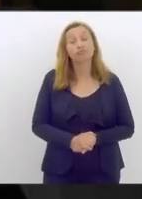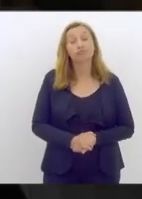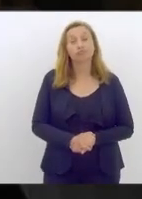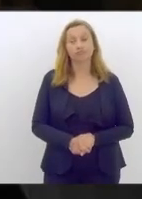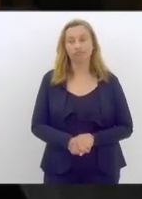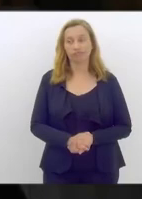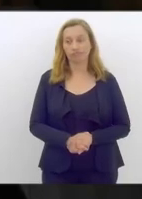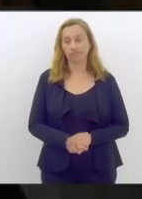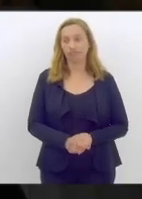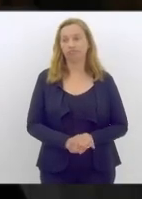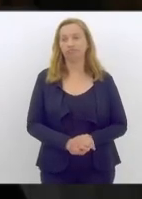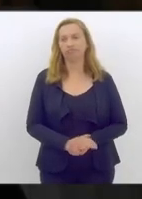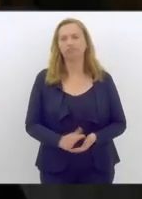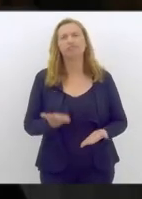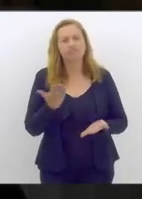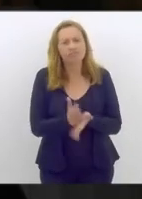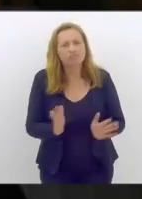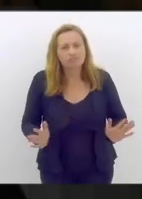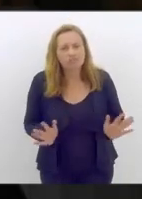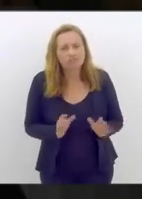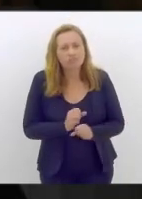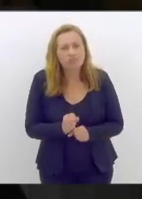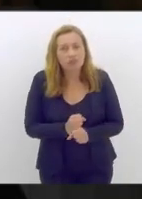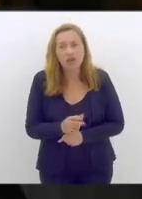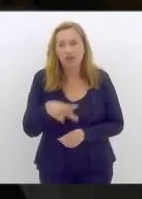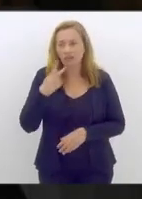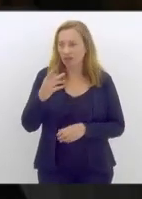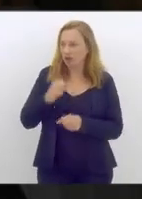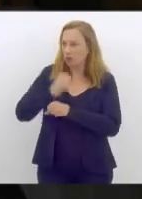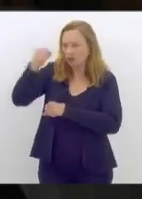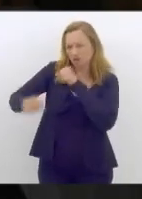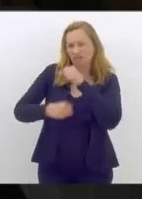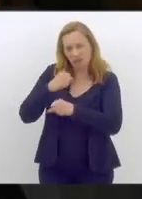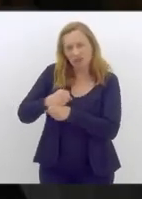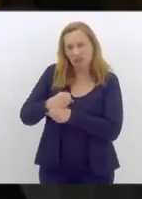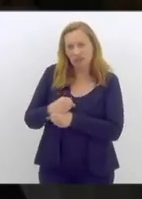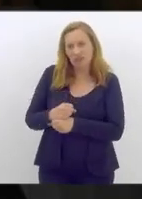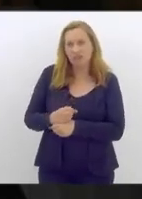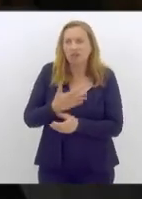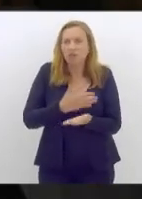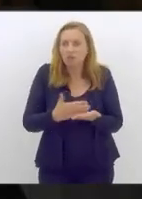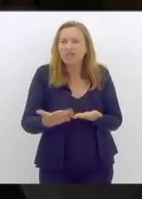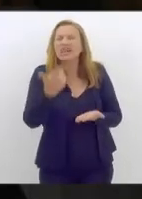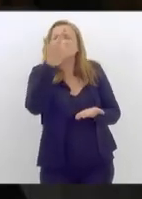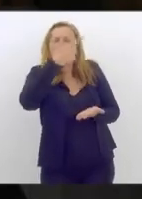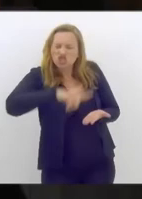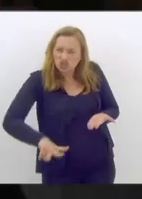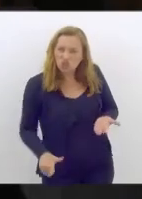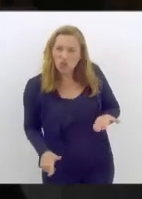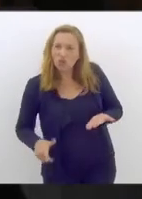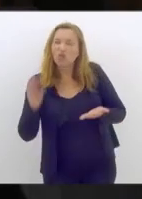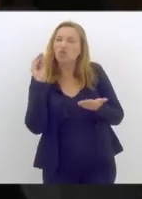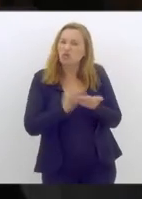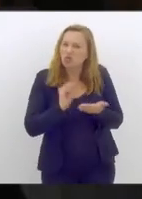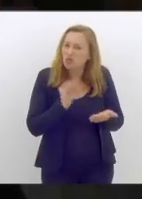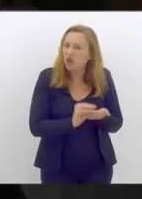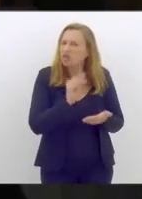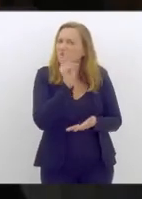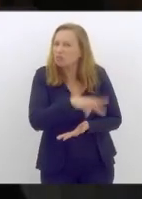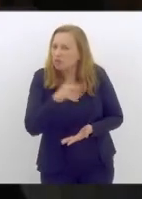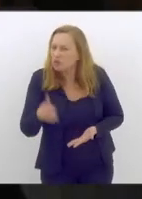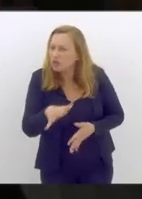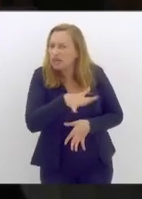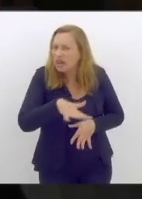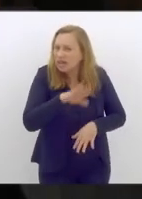isso quando acabar o ano aí vai dizer que vai fazer no ano que vem e aí nós vamos começar mais um ano letivo com falta de professor na rede